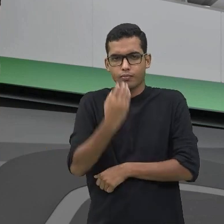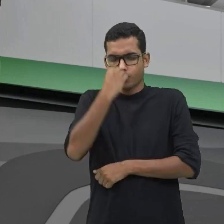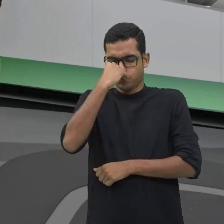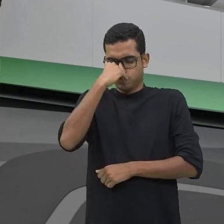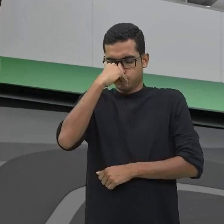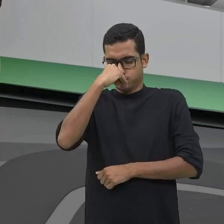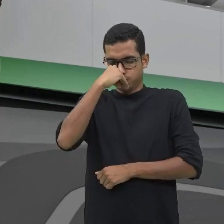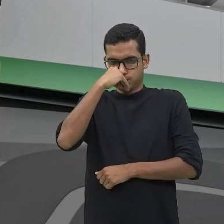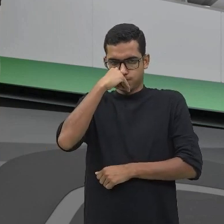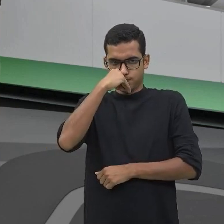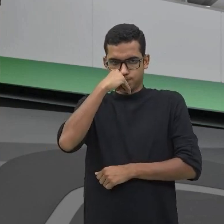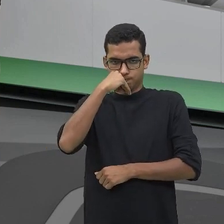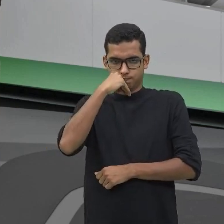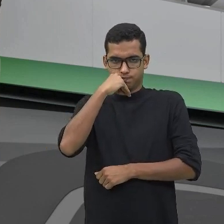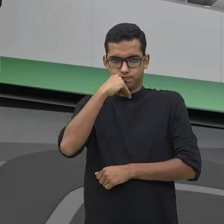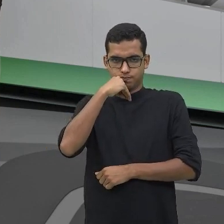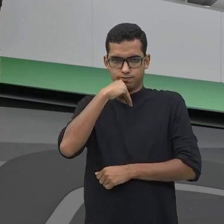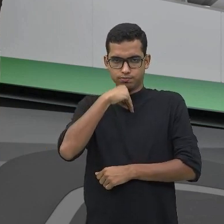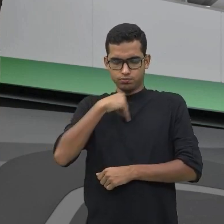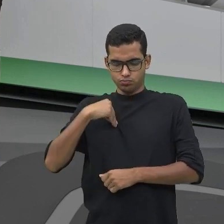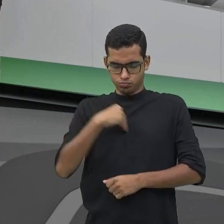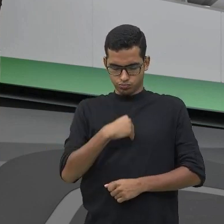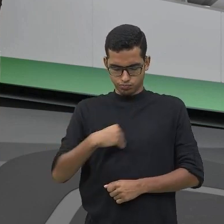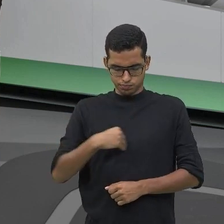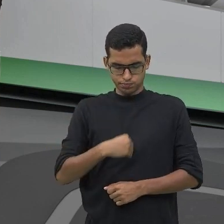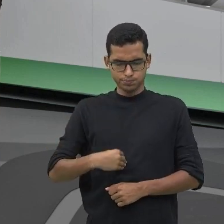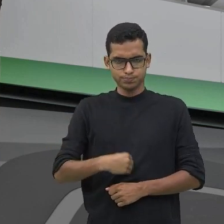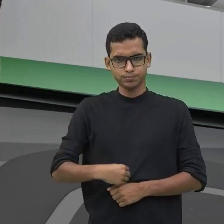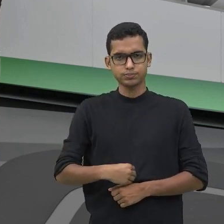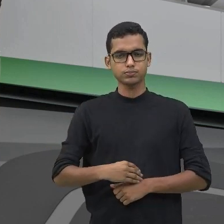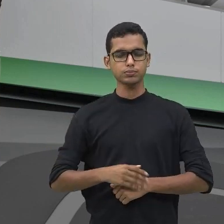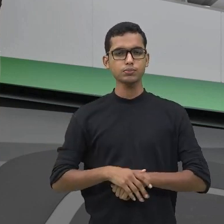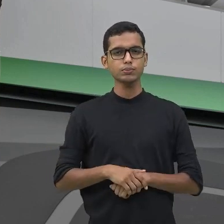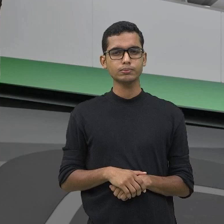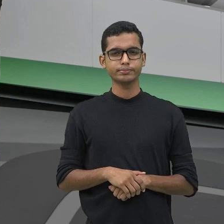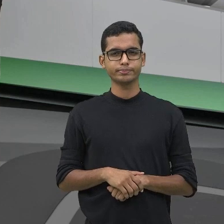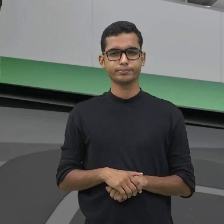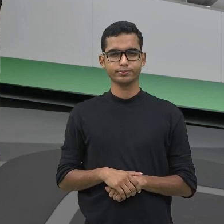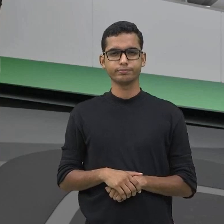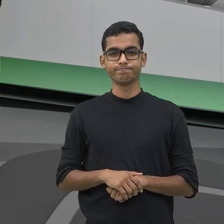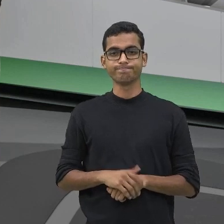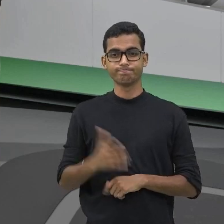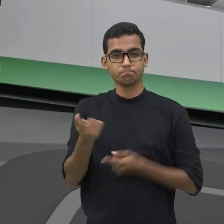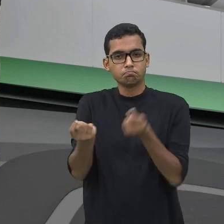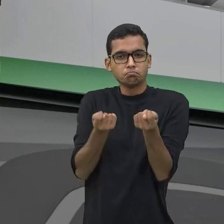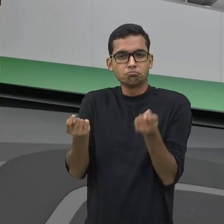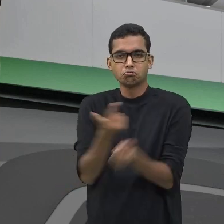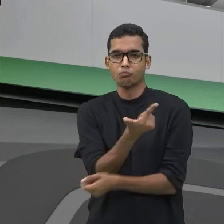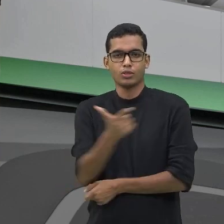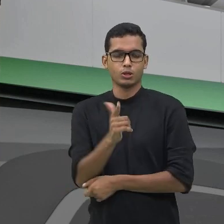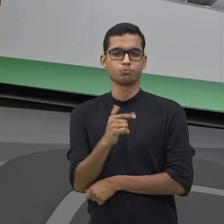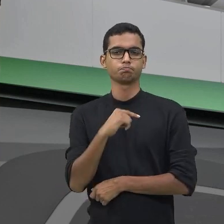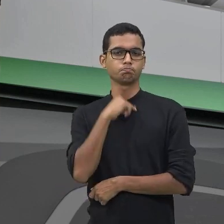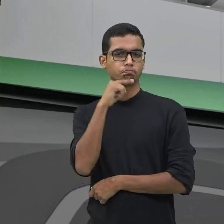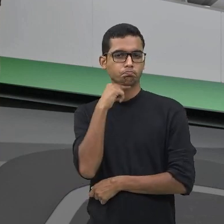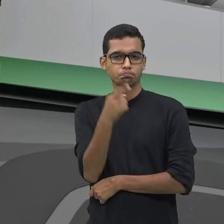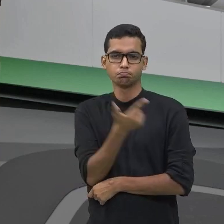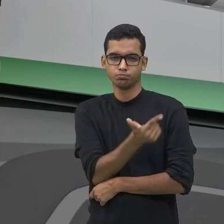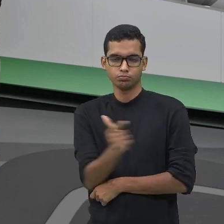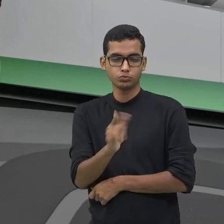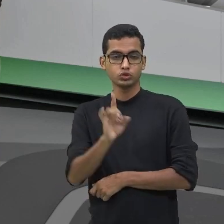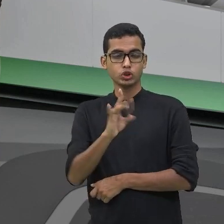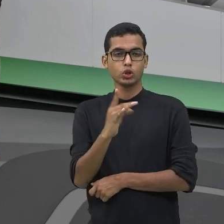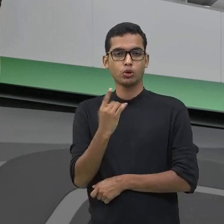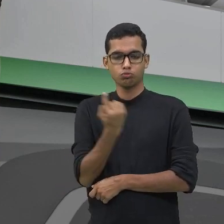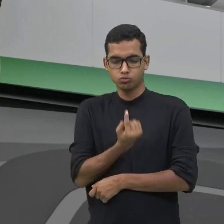alimento e o alimento vai para o esôfago, eu já não controlo mais os movimentos peristálticos.